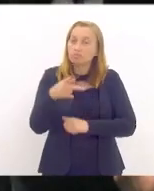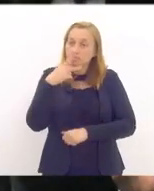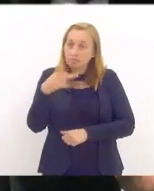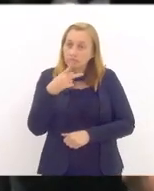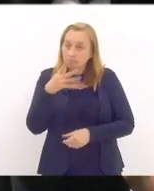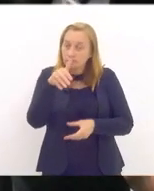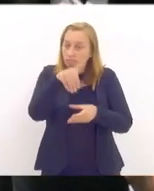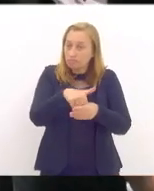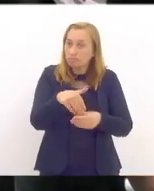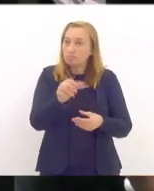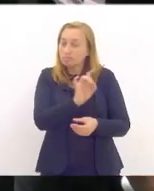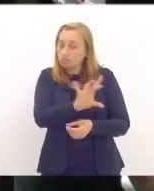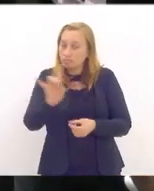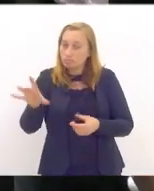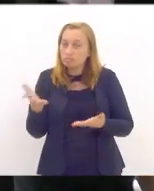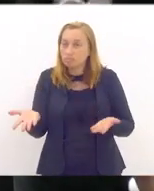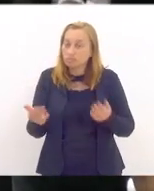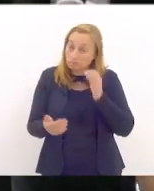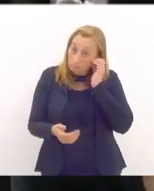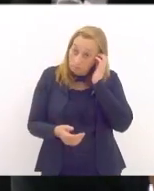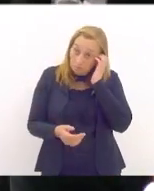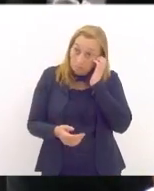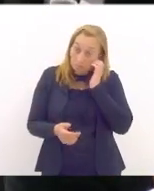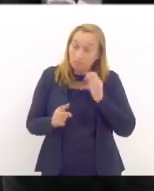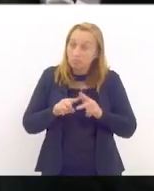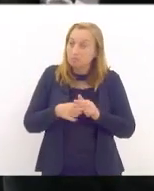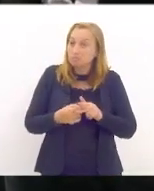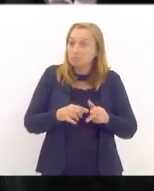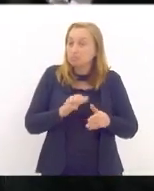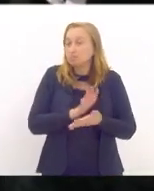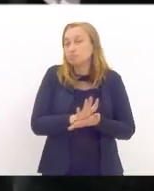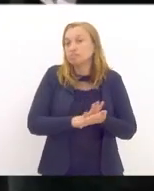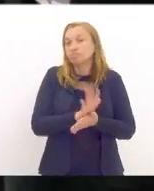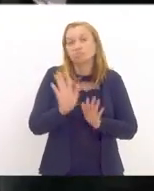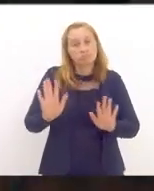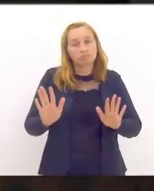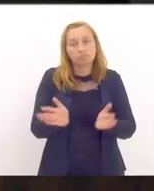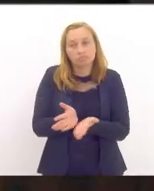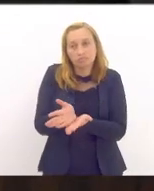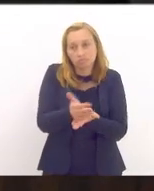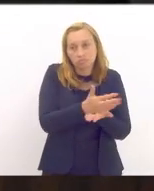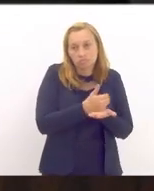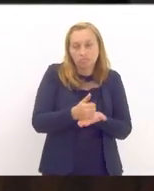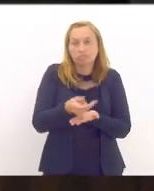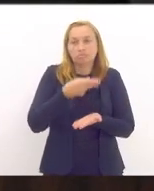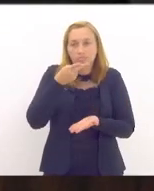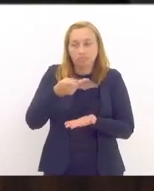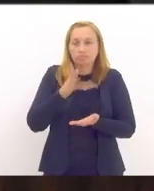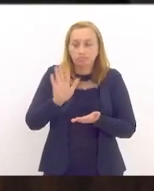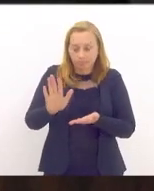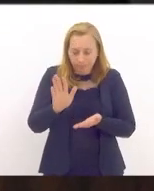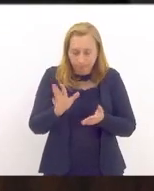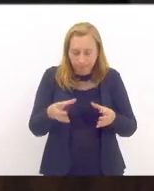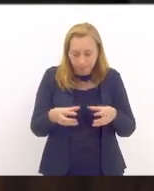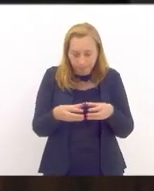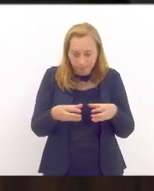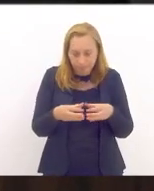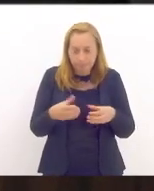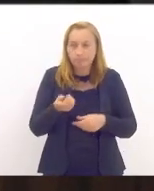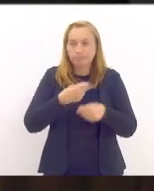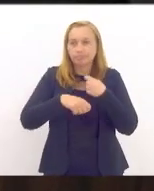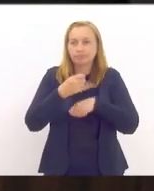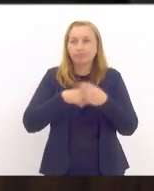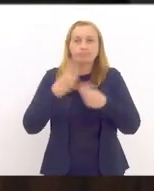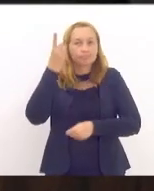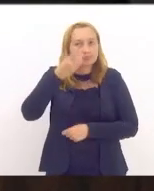remotamente o parecer oral modifica absolutamente nada Vamos escolher o parece pela comissão de Economia